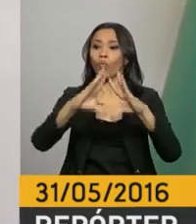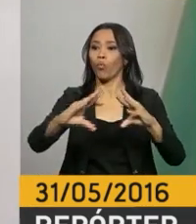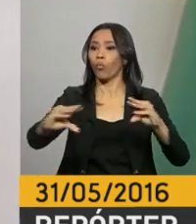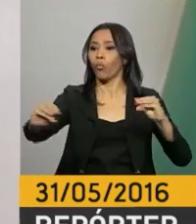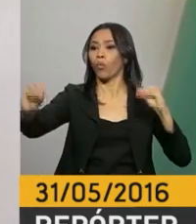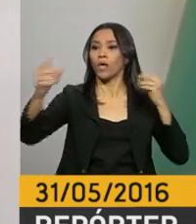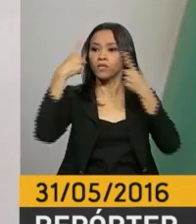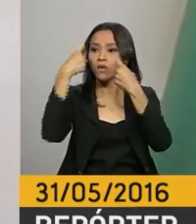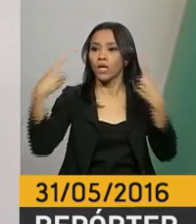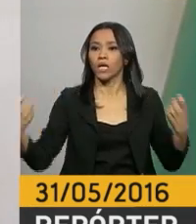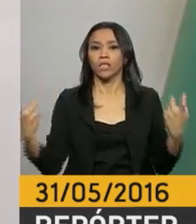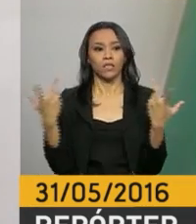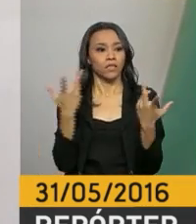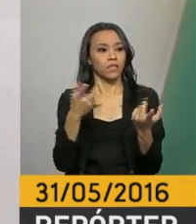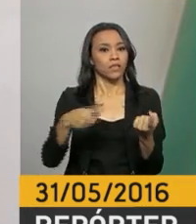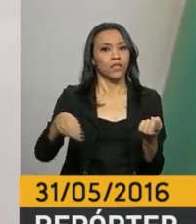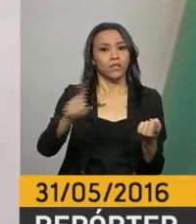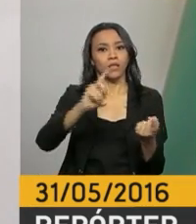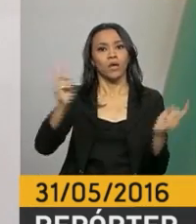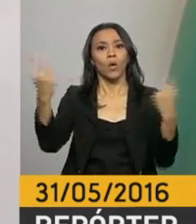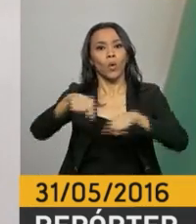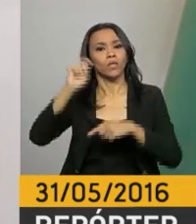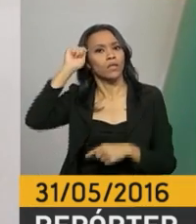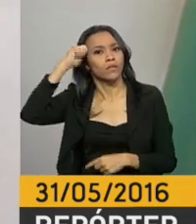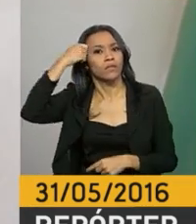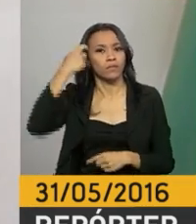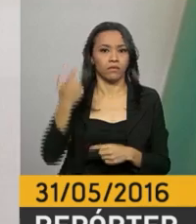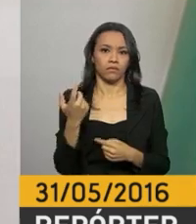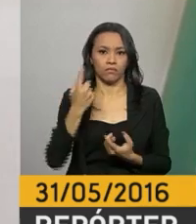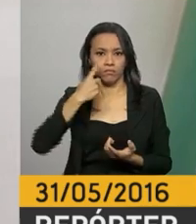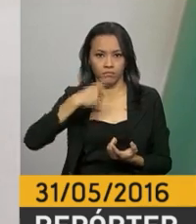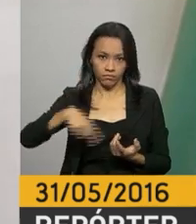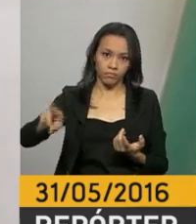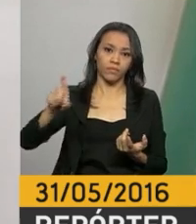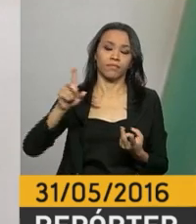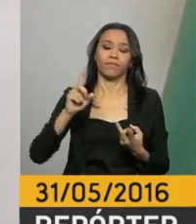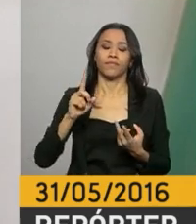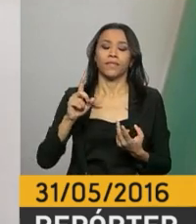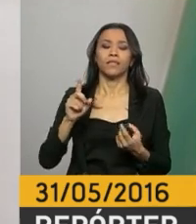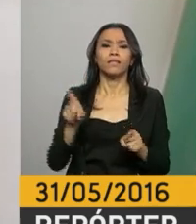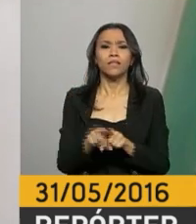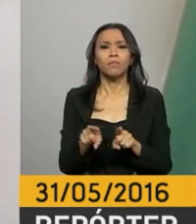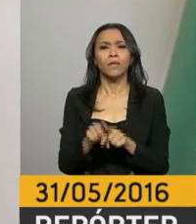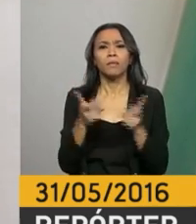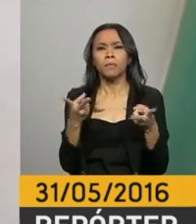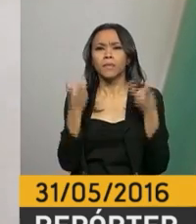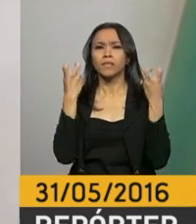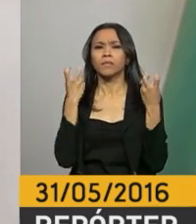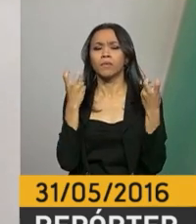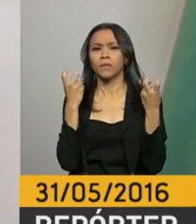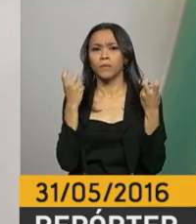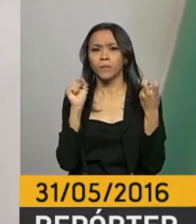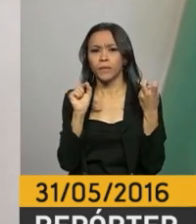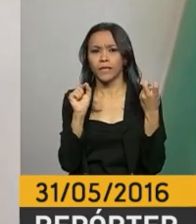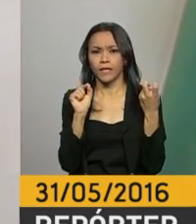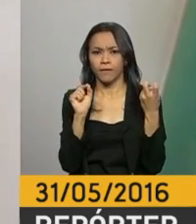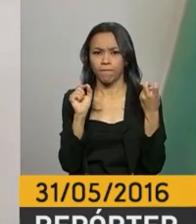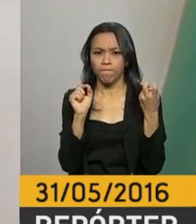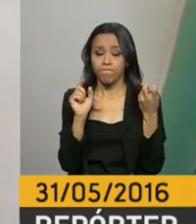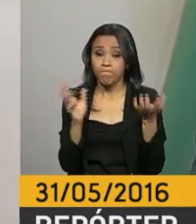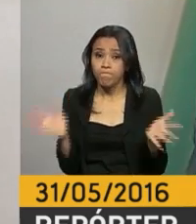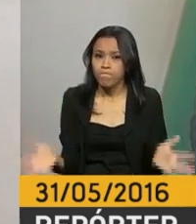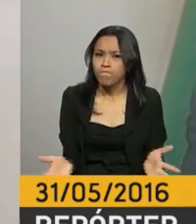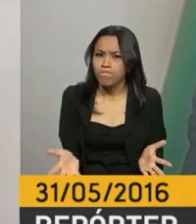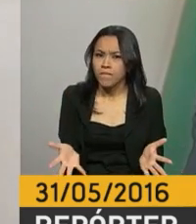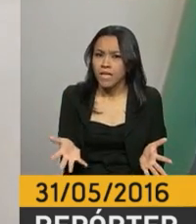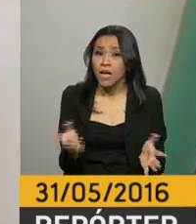as agressões de natureza racial. Naquela oportunidade também verificava-se um incentivo, digamos assim, um incremento